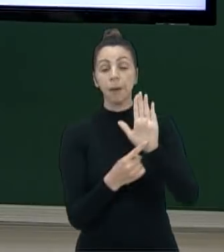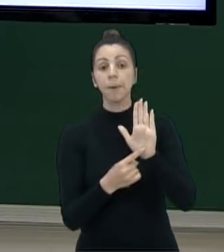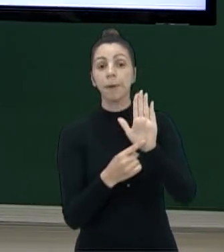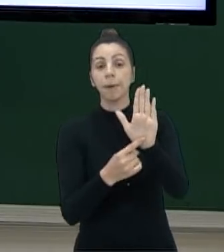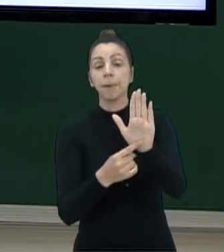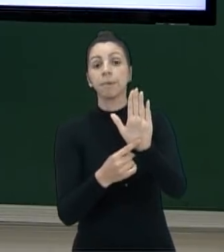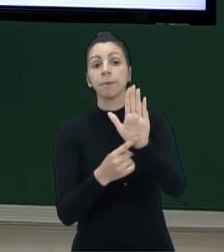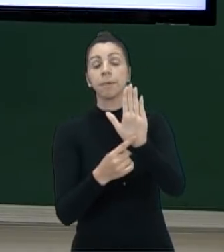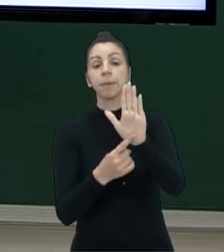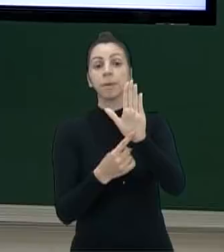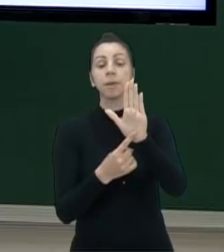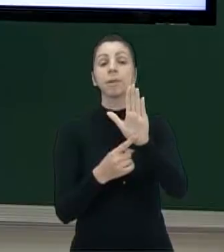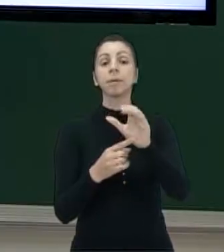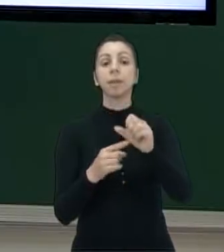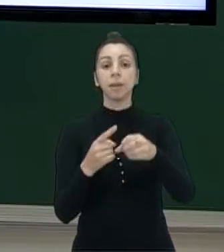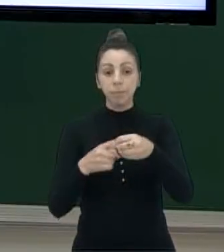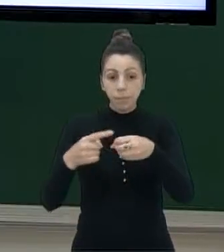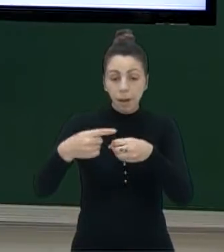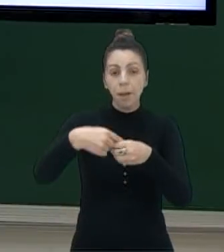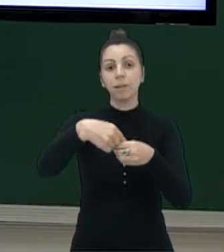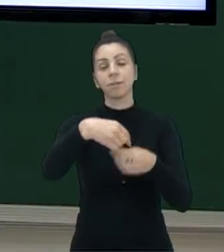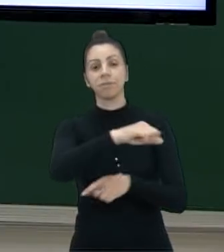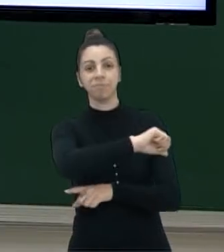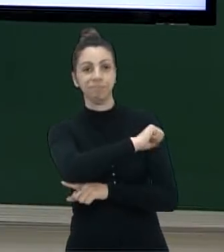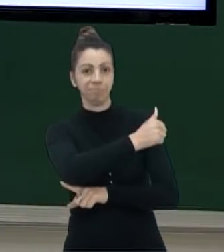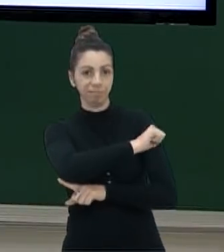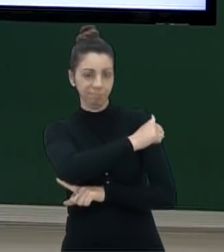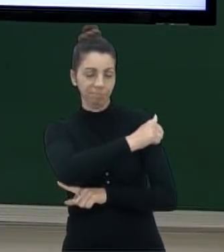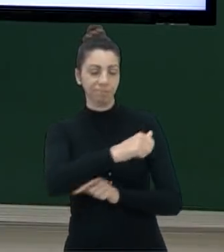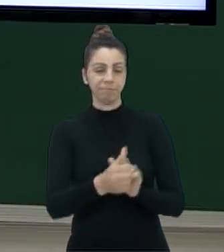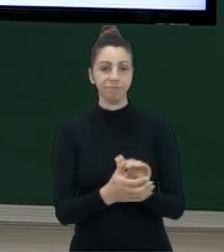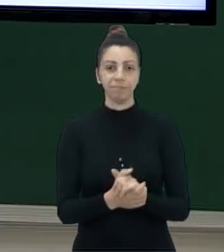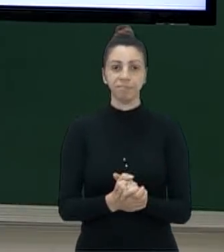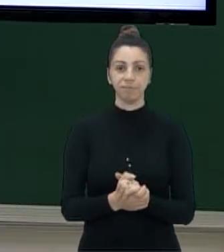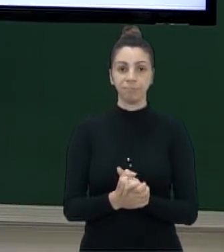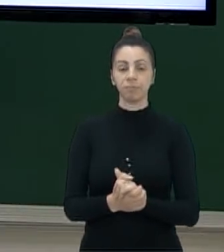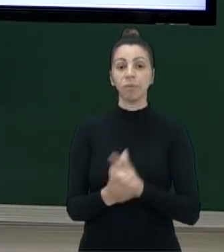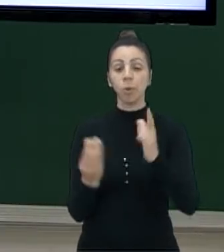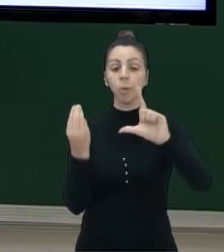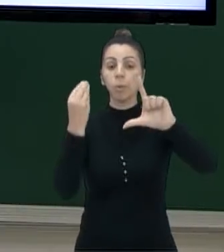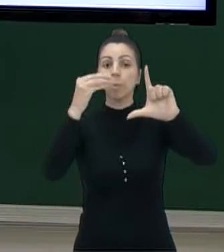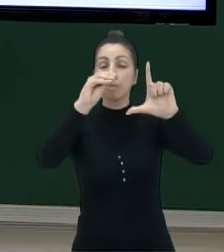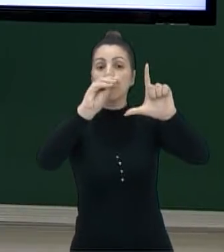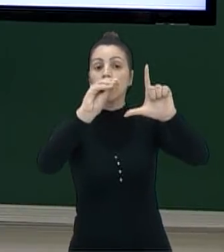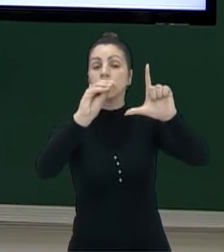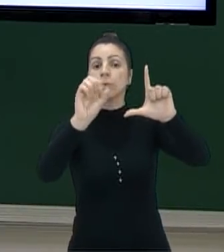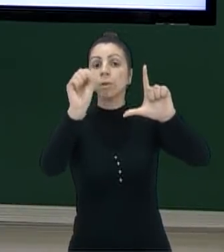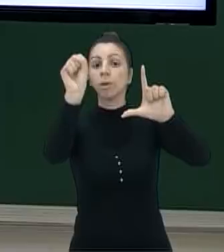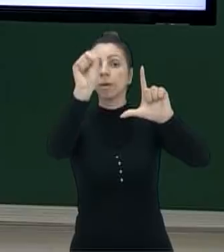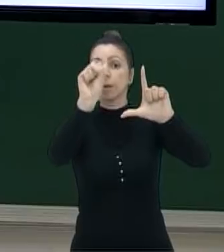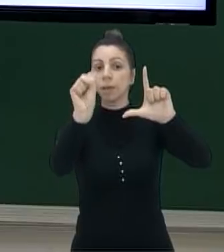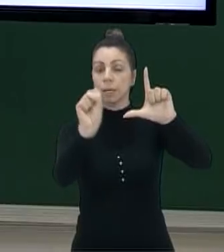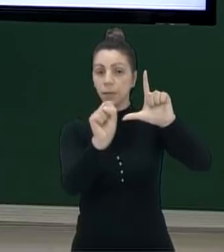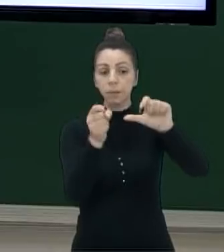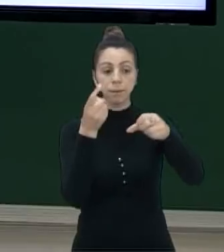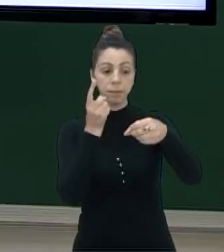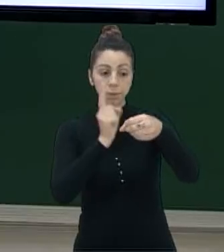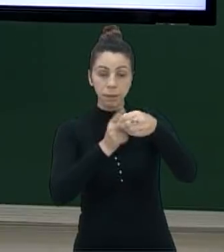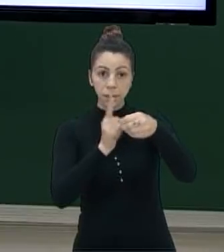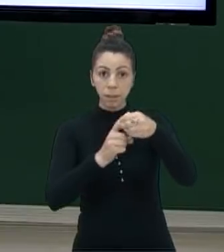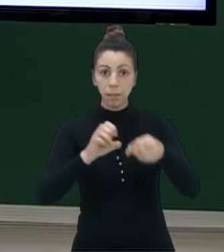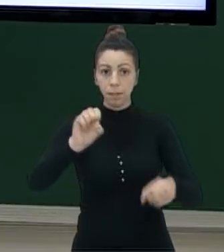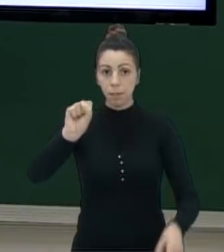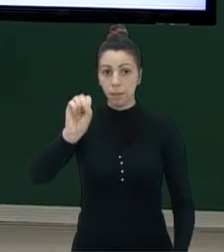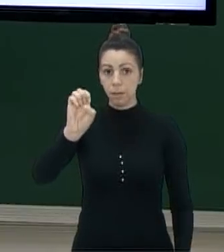região metropolitana do Rio de Janeiro. O ponto S representa o centro da cidade de Seropédica,